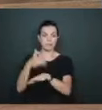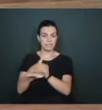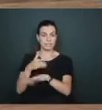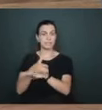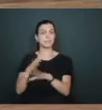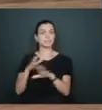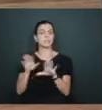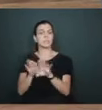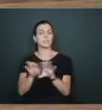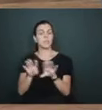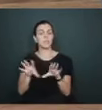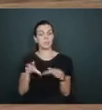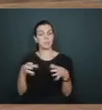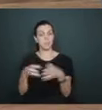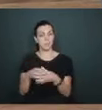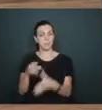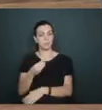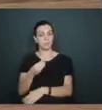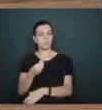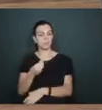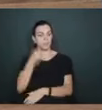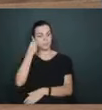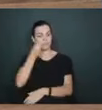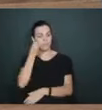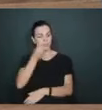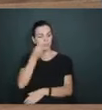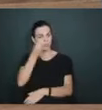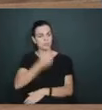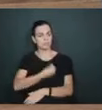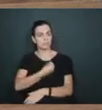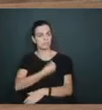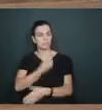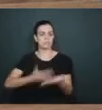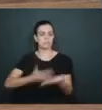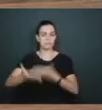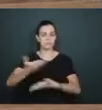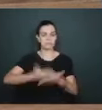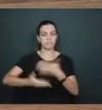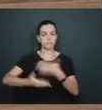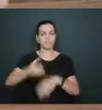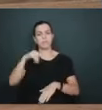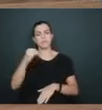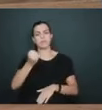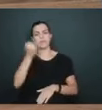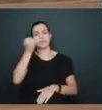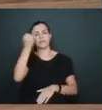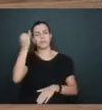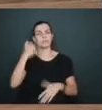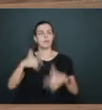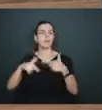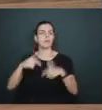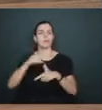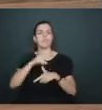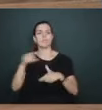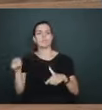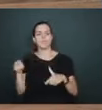nossa Curitiba, e o quanto é importante esse trabalho que vocês fazem, o quanto eles se sentem valorizados. Eu que vejo nos